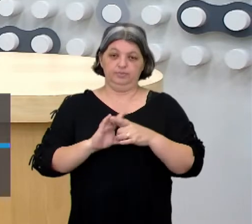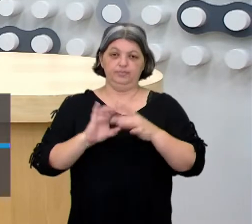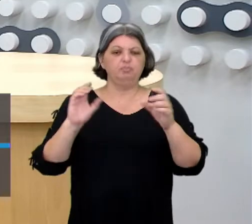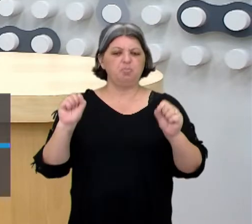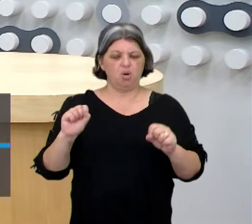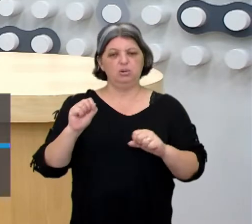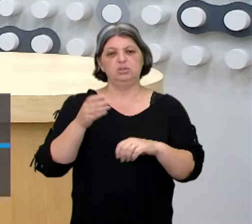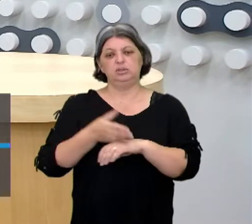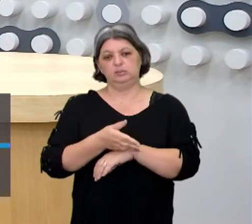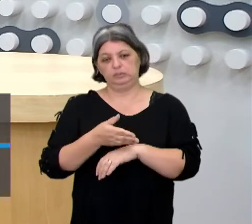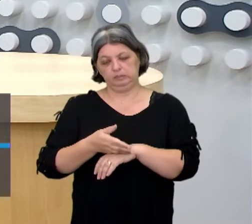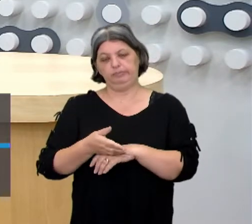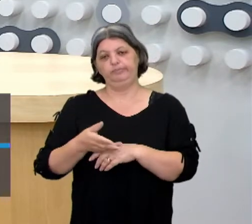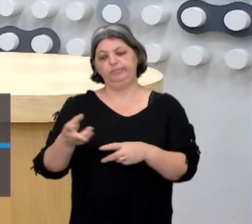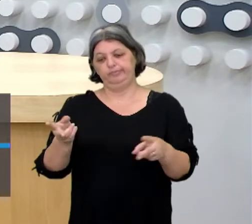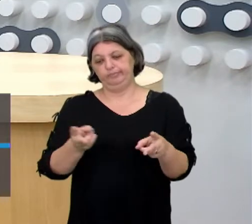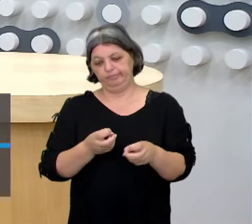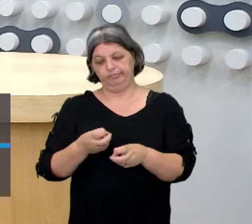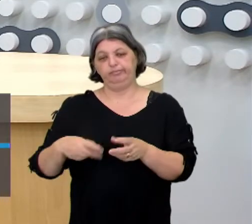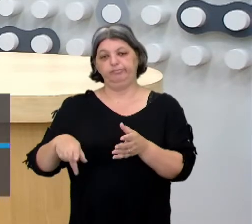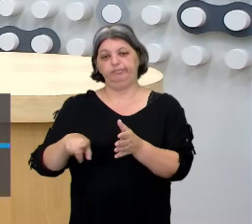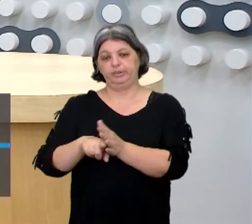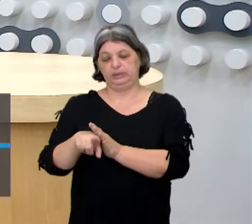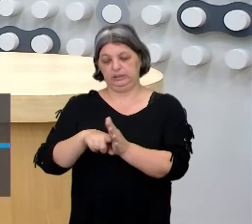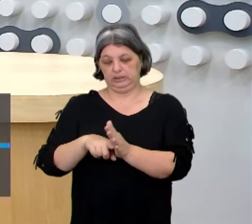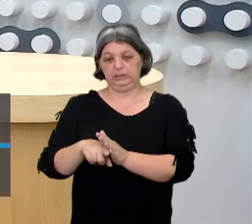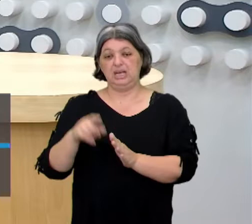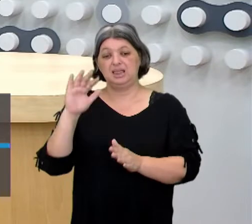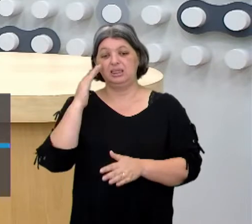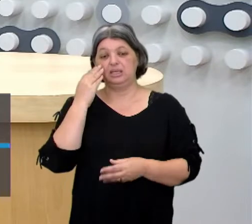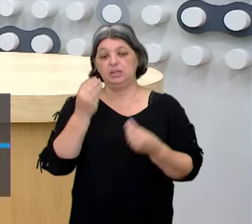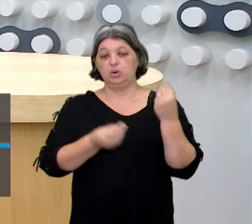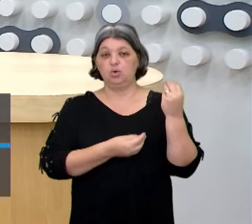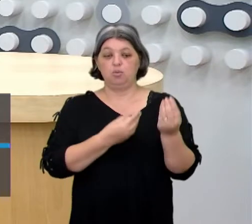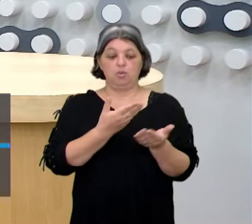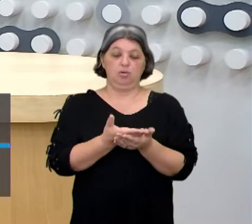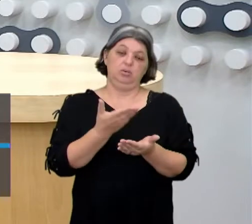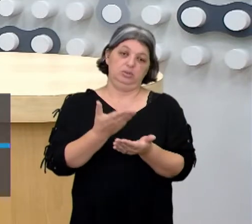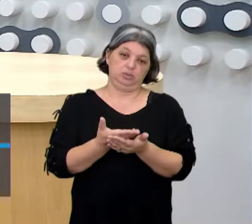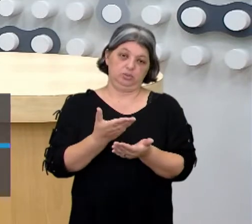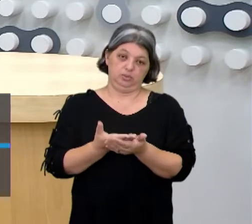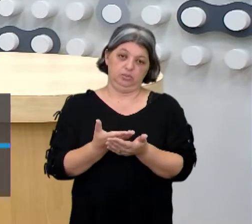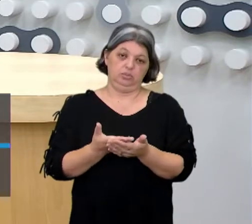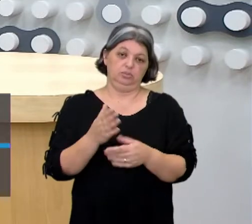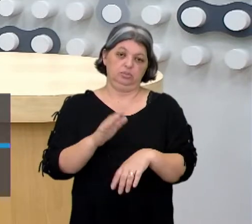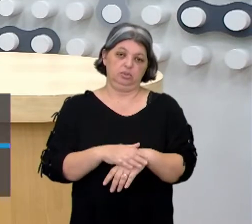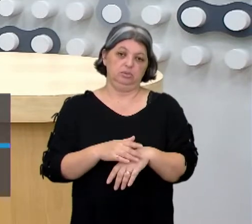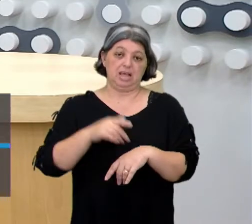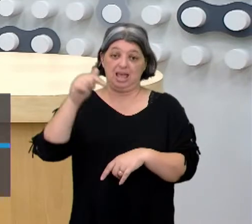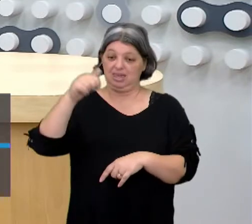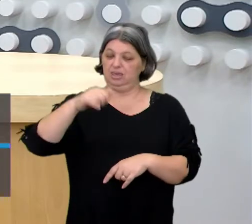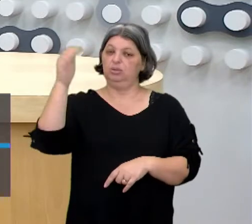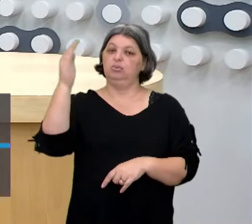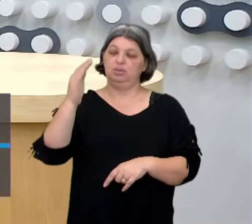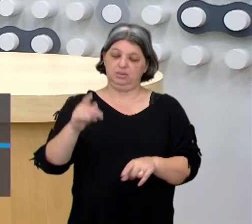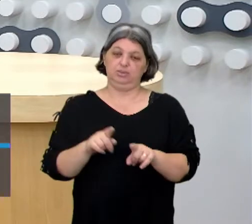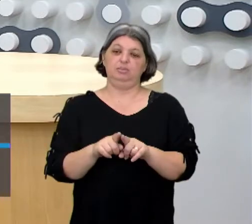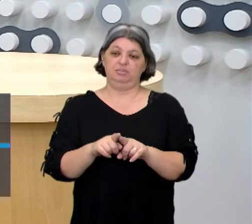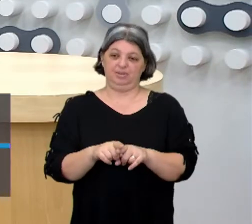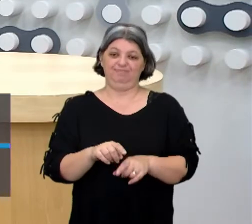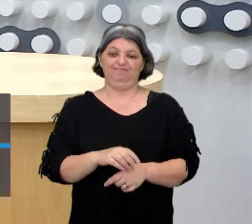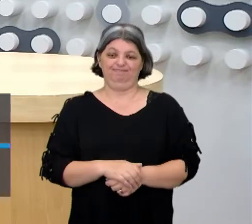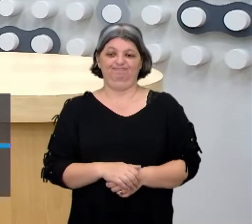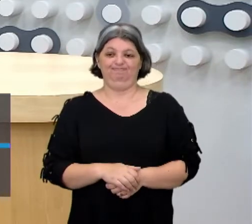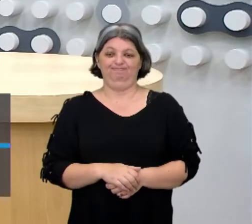lá, ler, ver de novo na íntegra, né? E entender esses estudos que são feitos, inclusive no Brasil, né? A gente viu aí que tem,